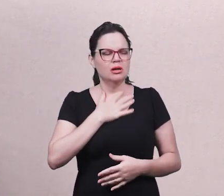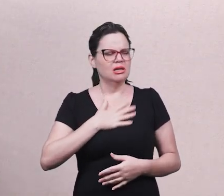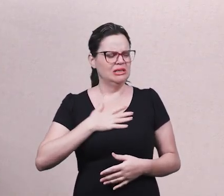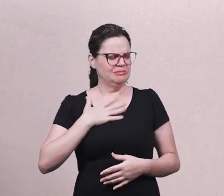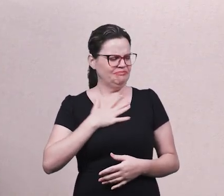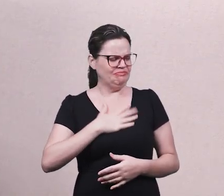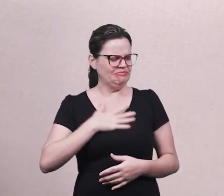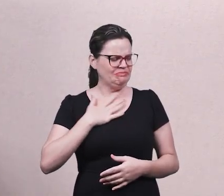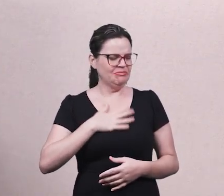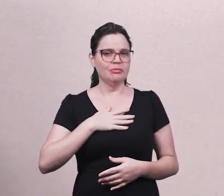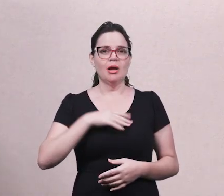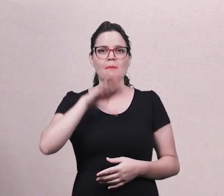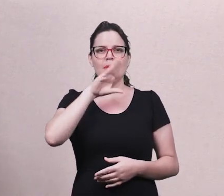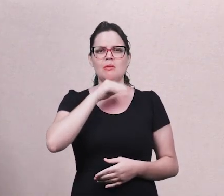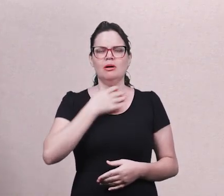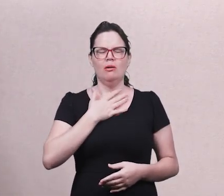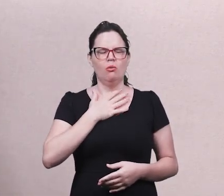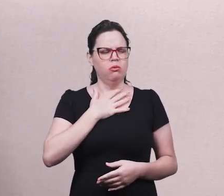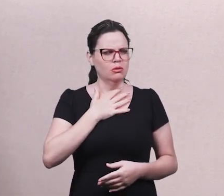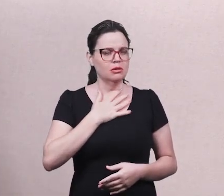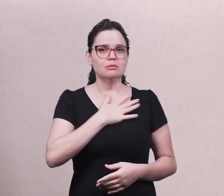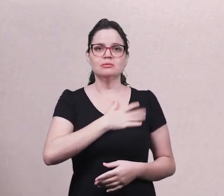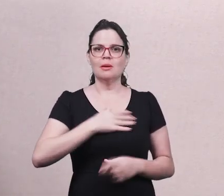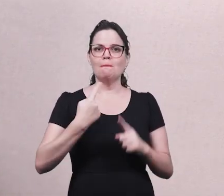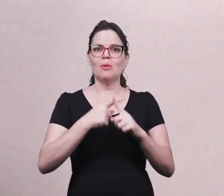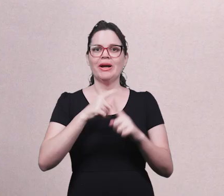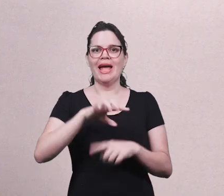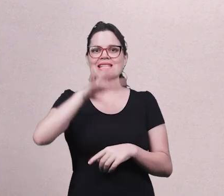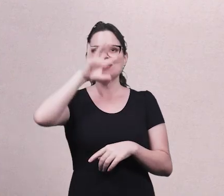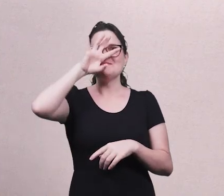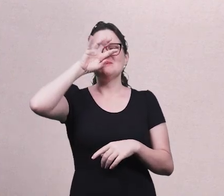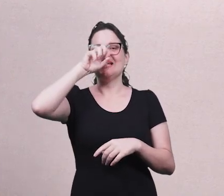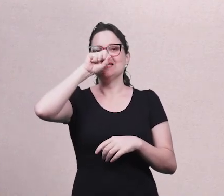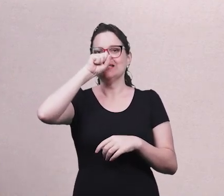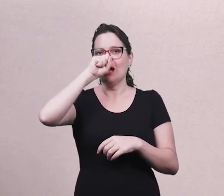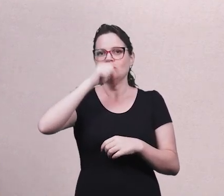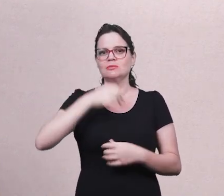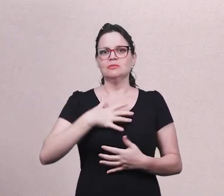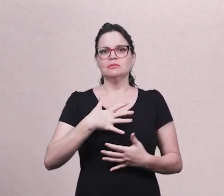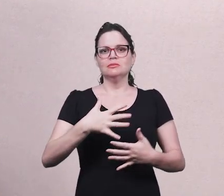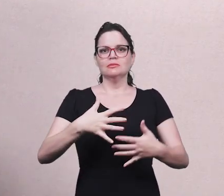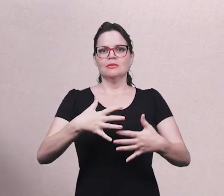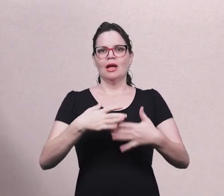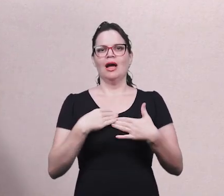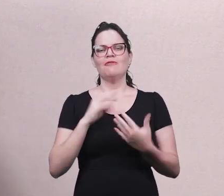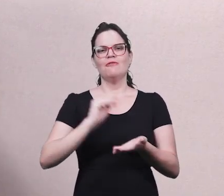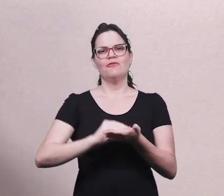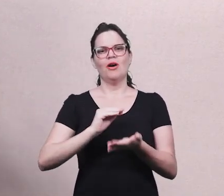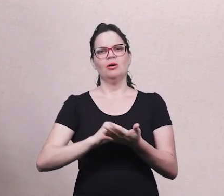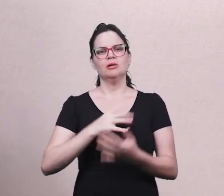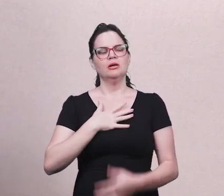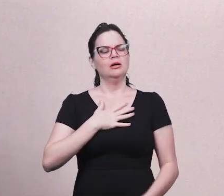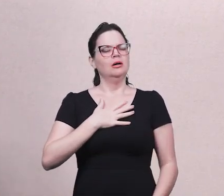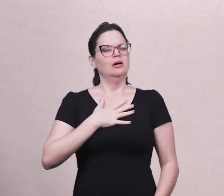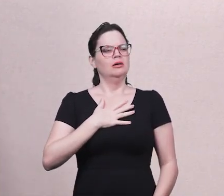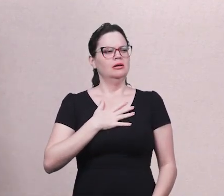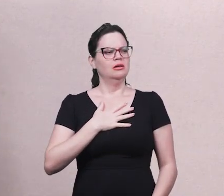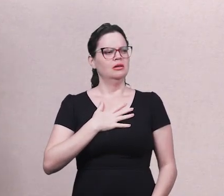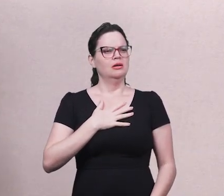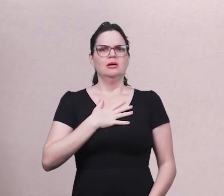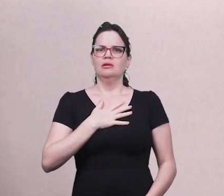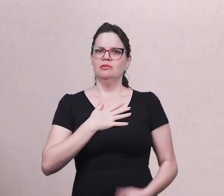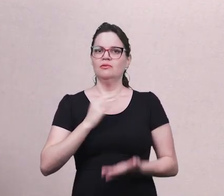desconforto. Porque quando eu falo, eu trabalho a minha respiração. Você fala mais afoita quando você está